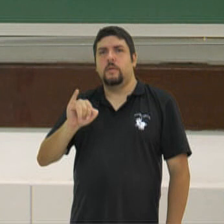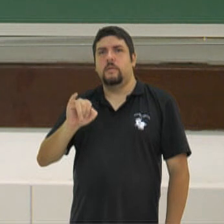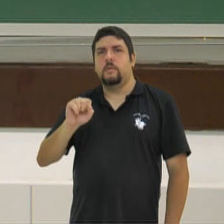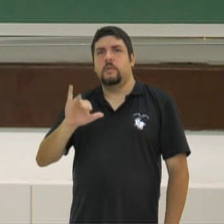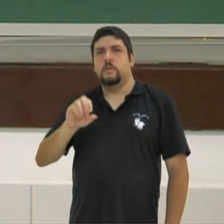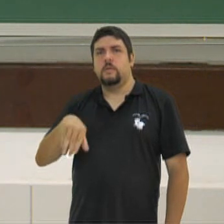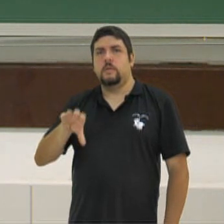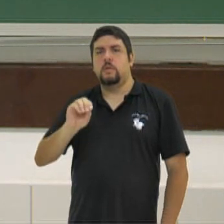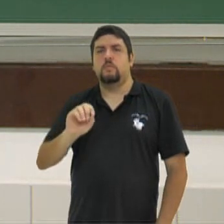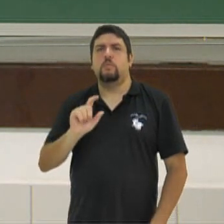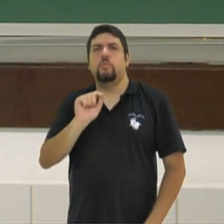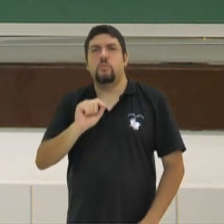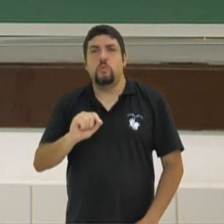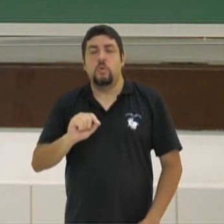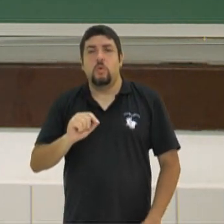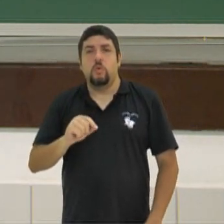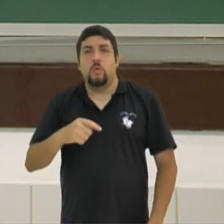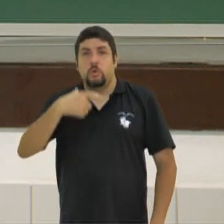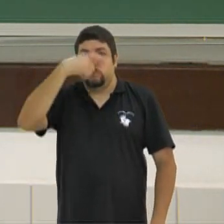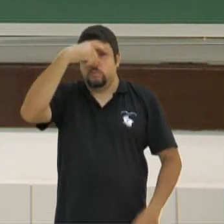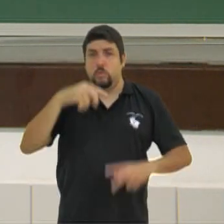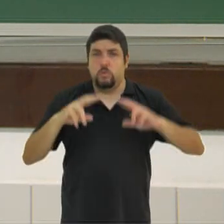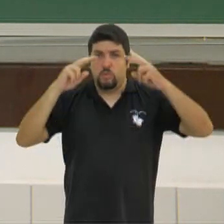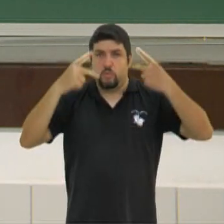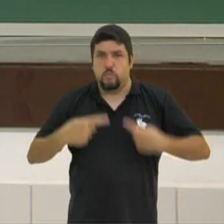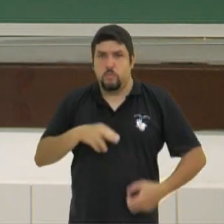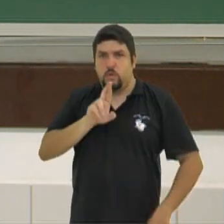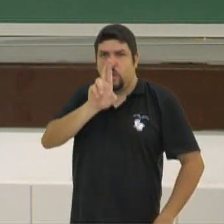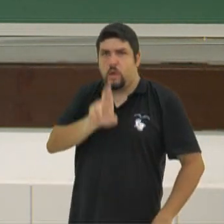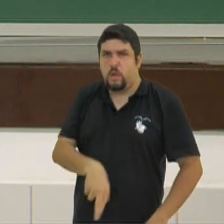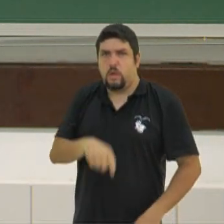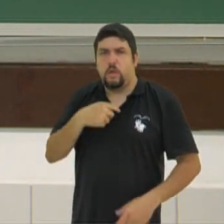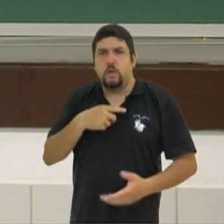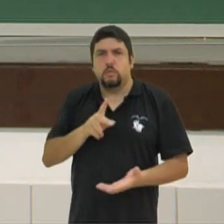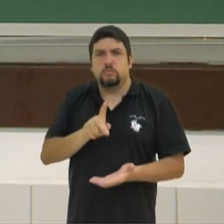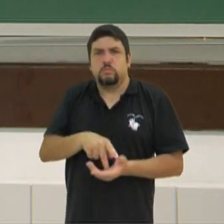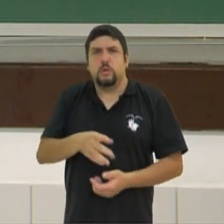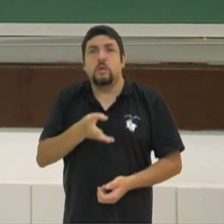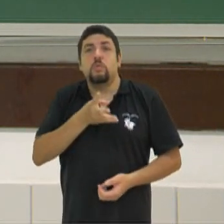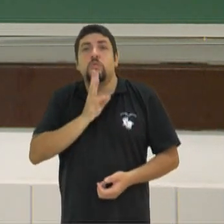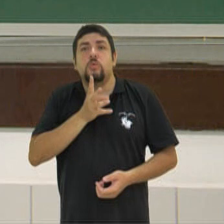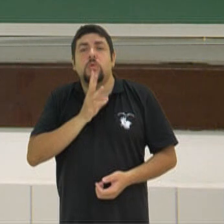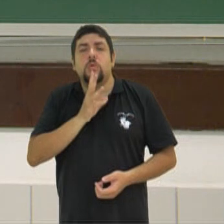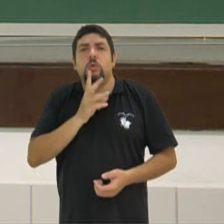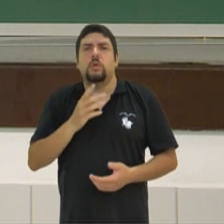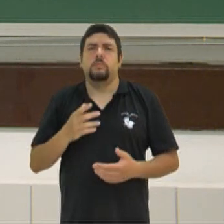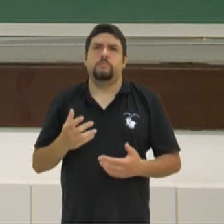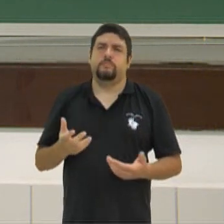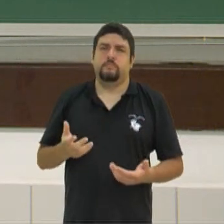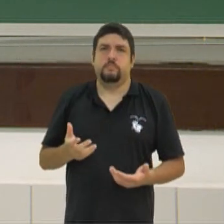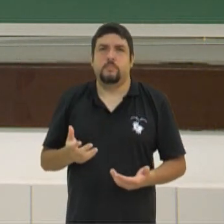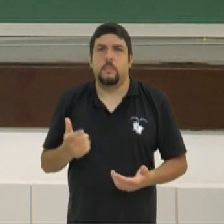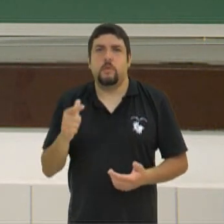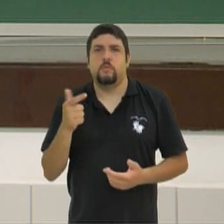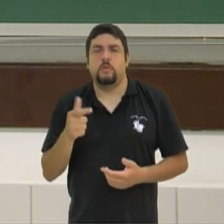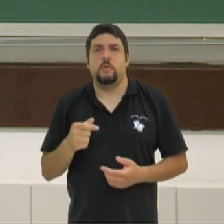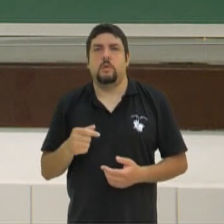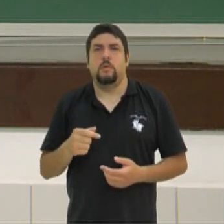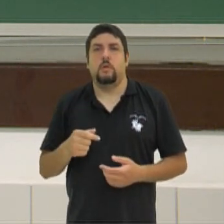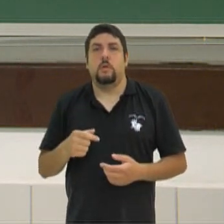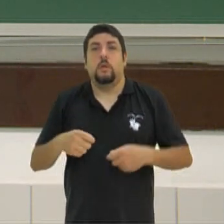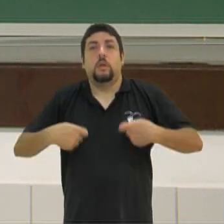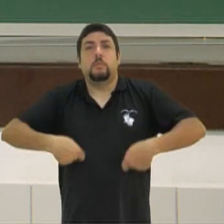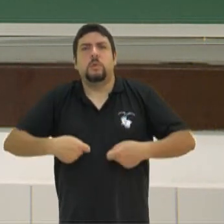conhecer seguramente. De acordo com os filósofos céticos, devemos duvidar de tudo. E por que eu estou falando sobre